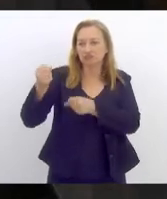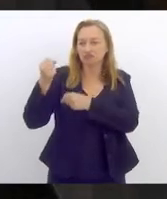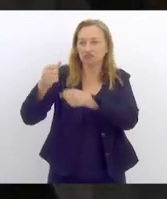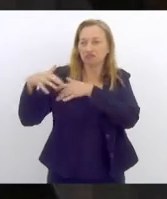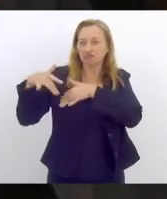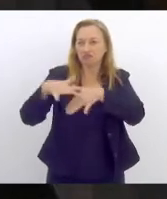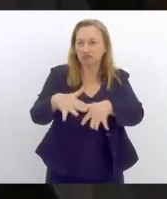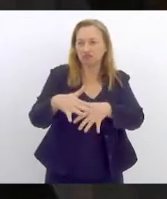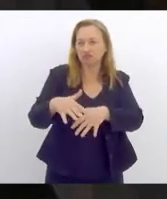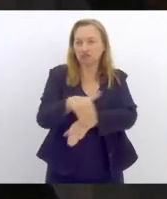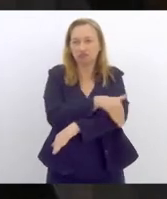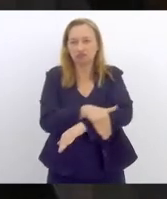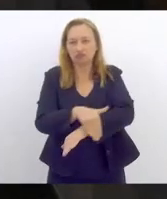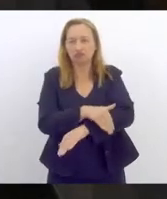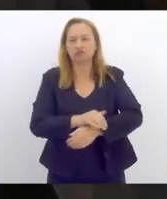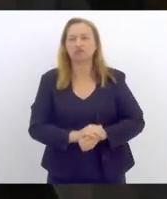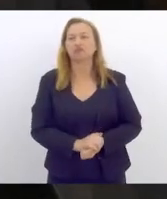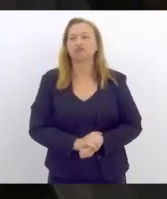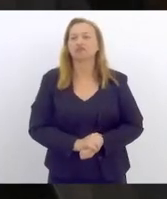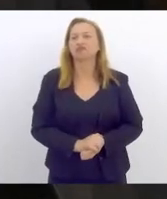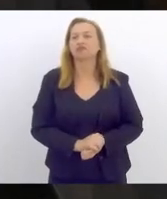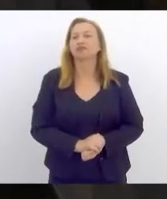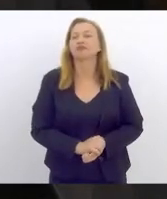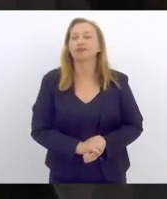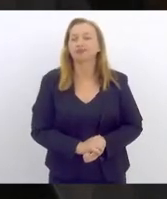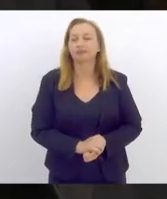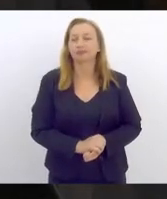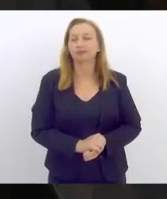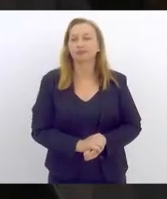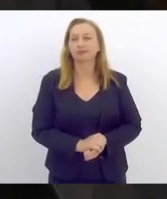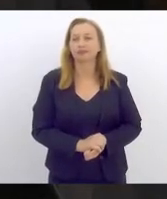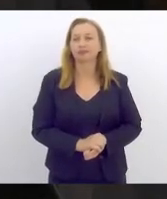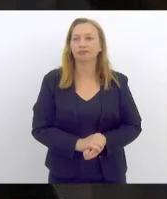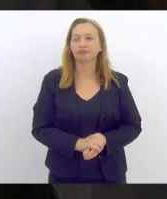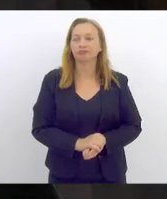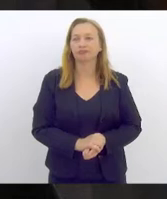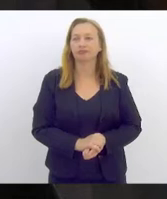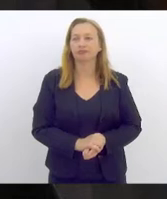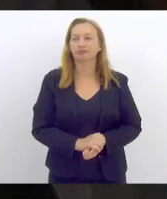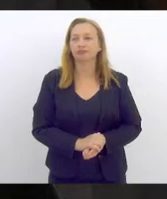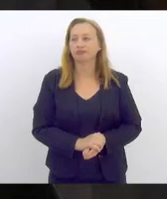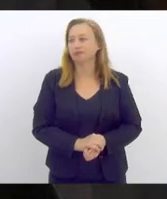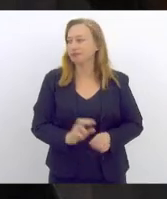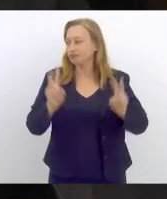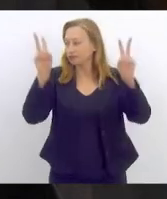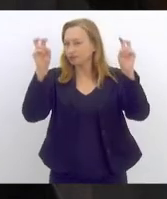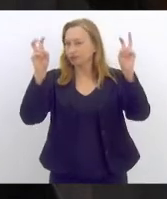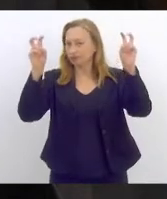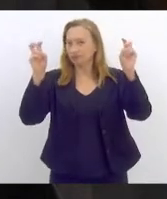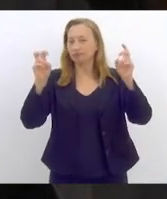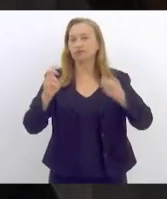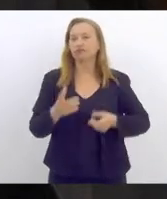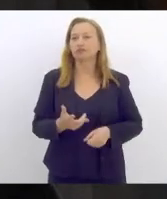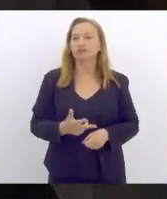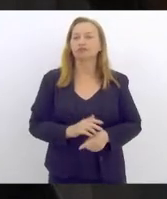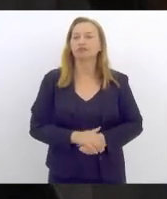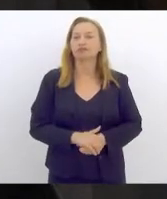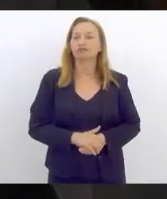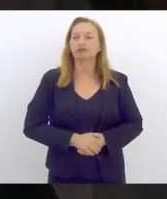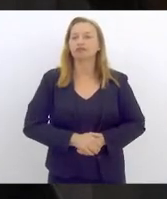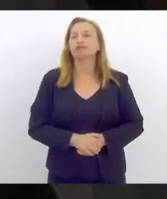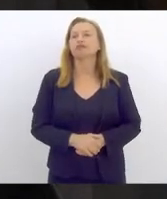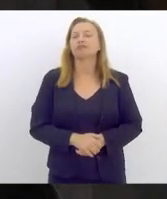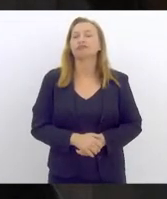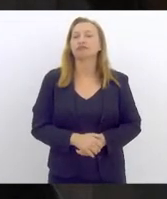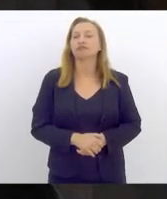eleições dito isso para mim matéria vencida se dê